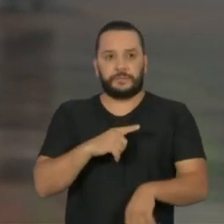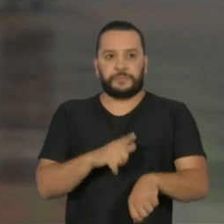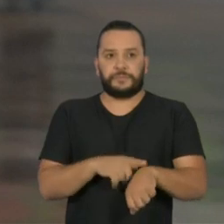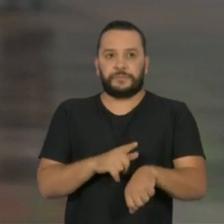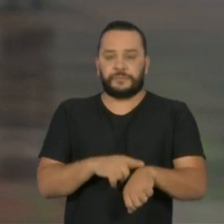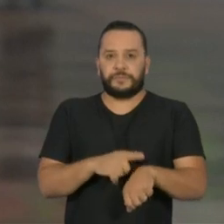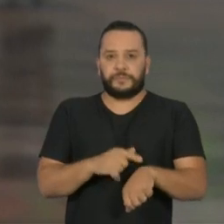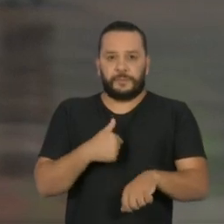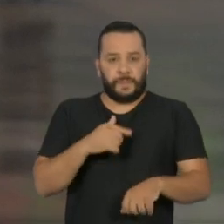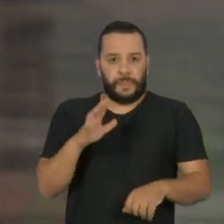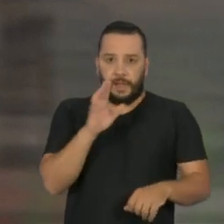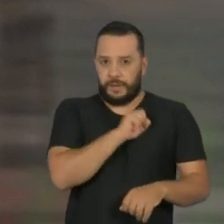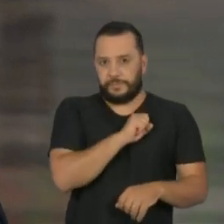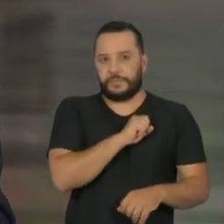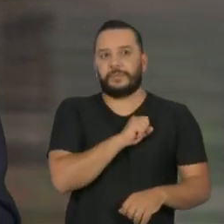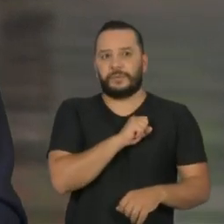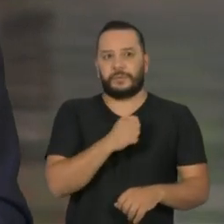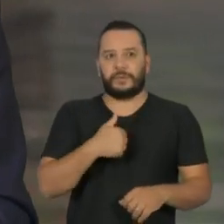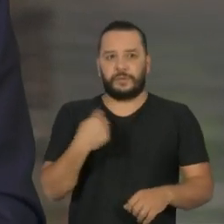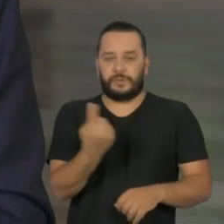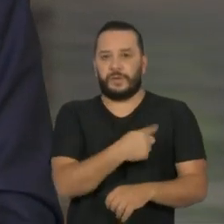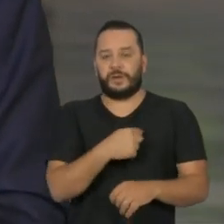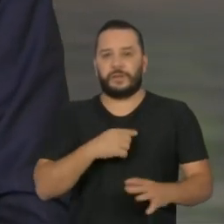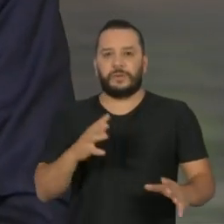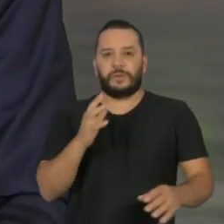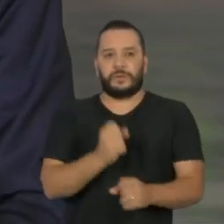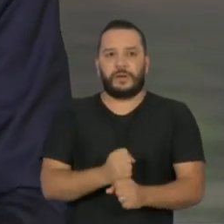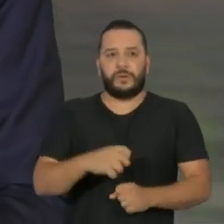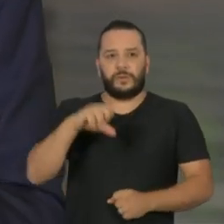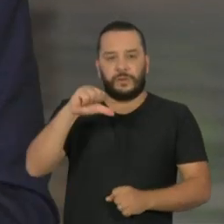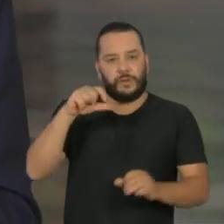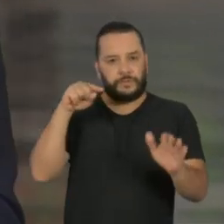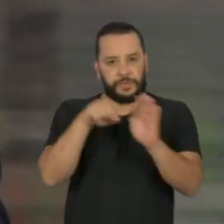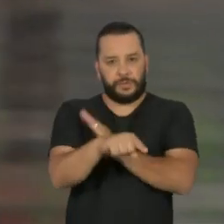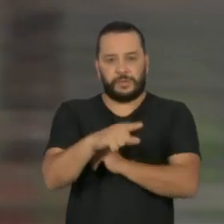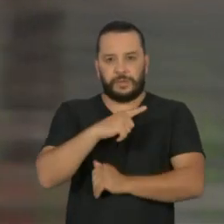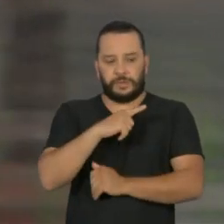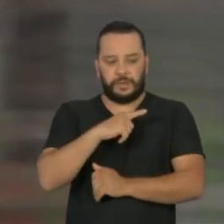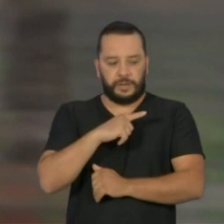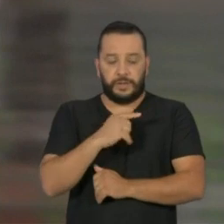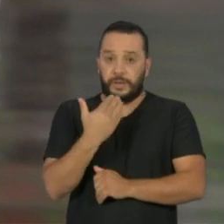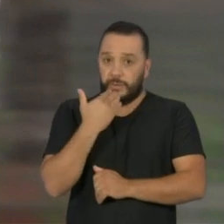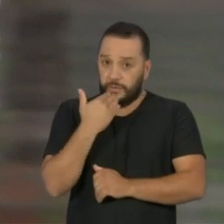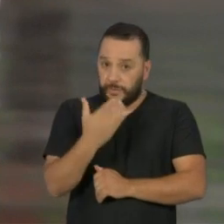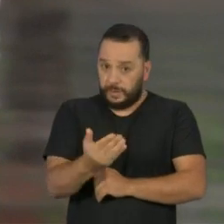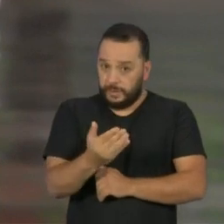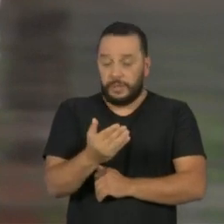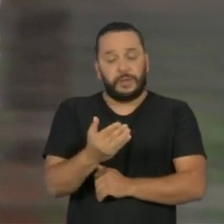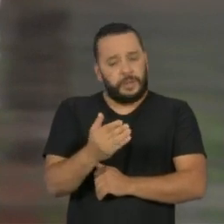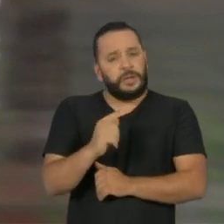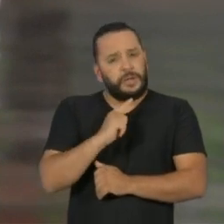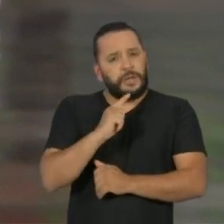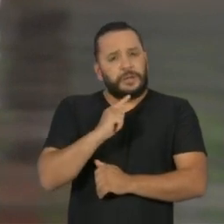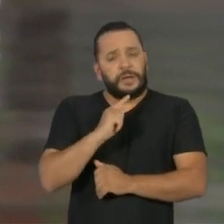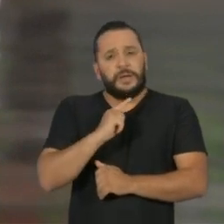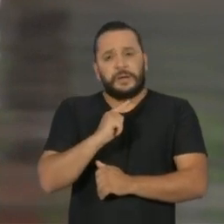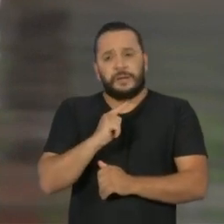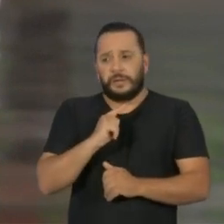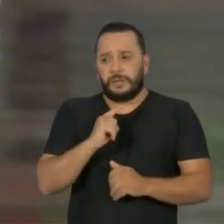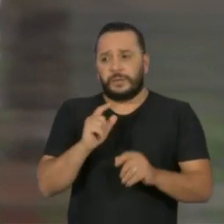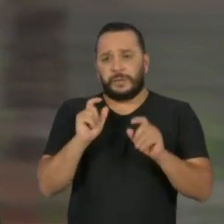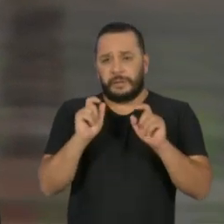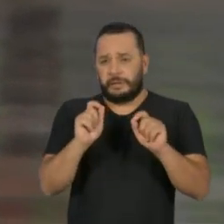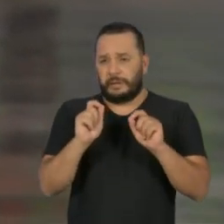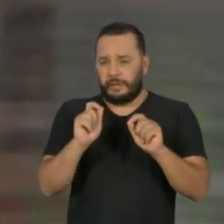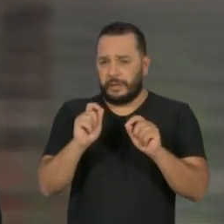melhor dinâmica, nós temos um total de 9 perguntas. Vou pedir para termos e permanecermos dentro dos